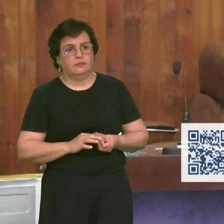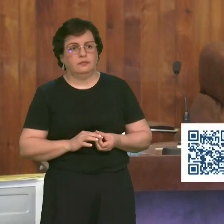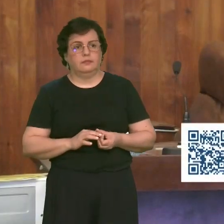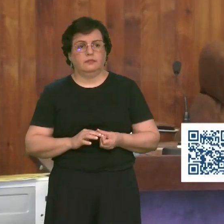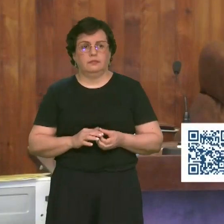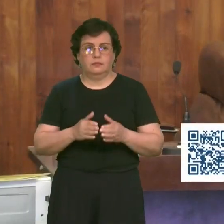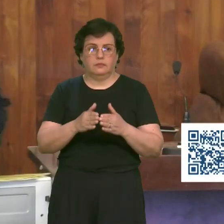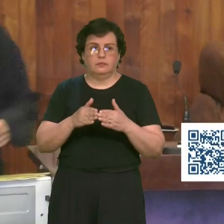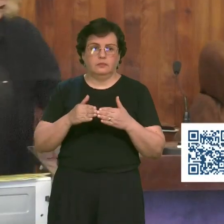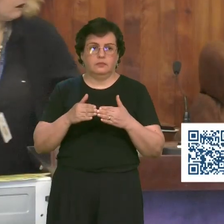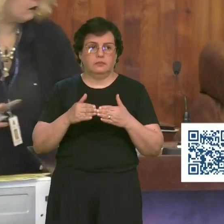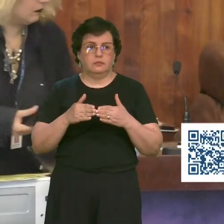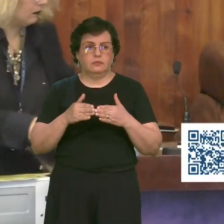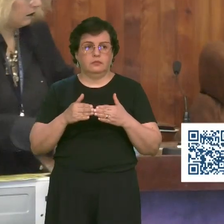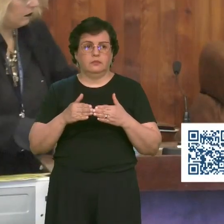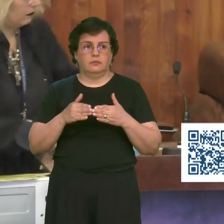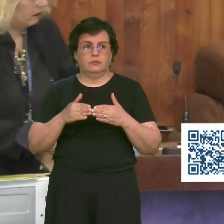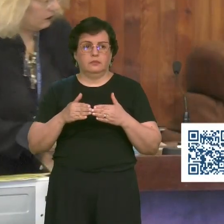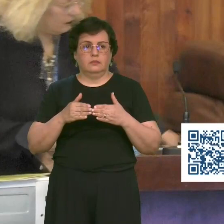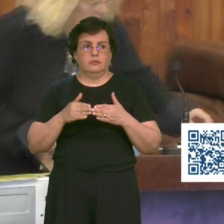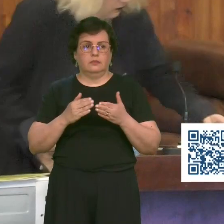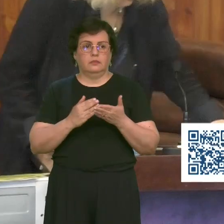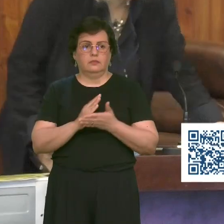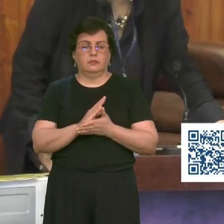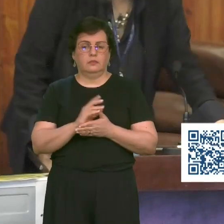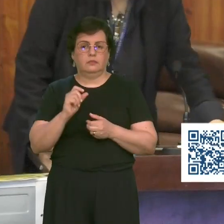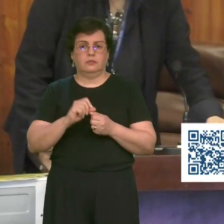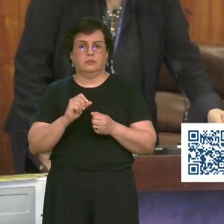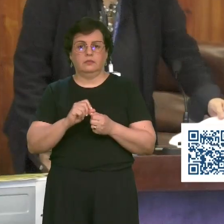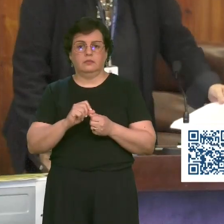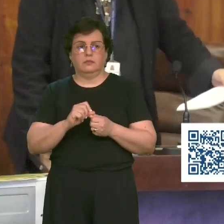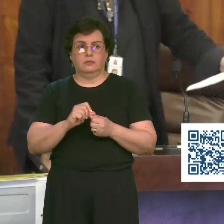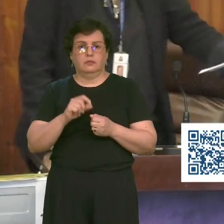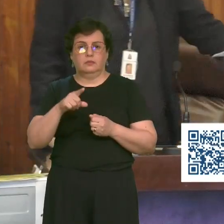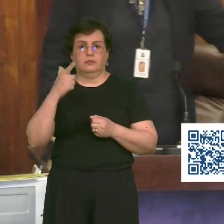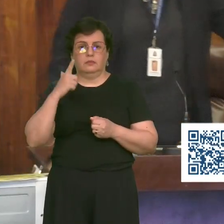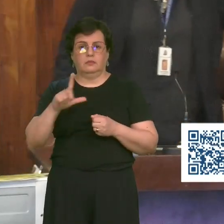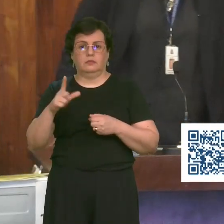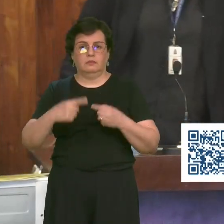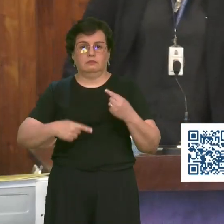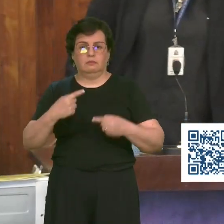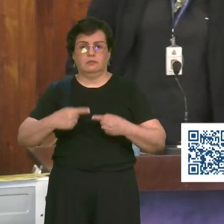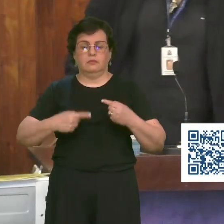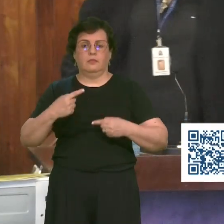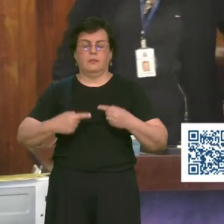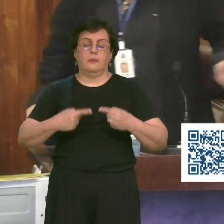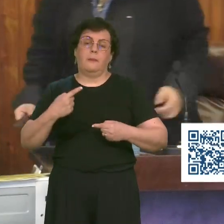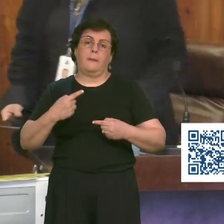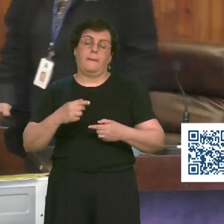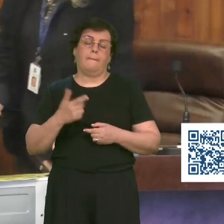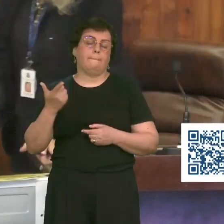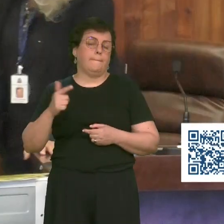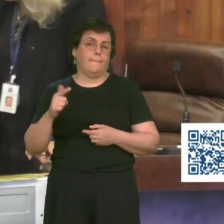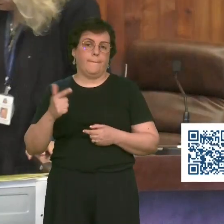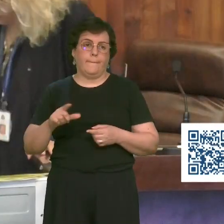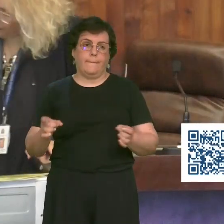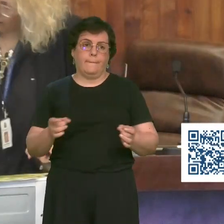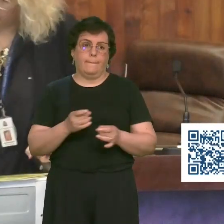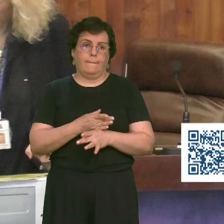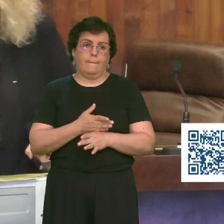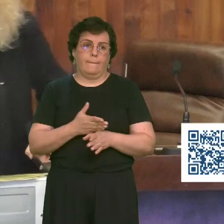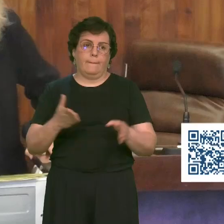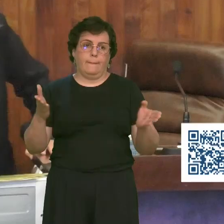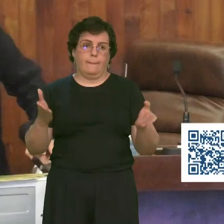com o pedido de aprovação do requerimento formulado pelo vereador Danilo da Saúde o requerimento Continua em discussão não havendo vereadores